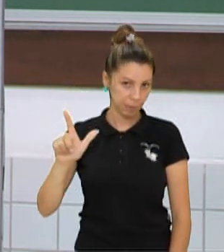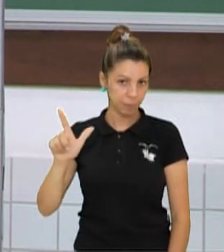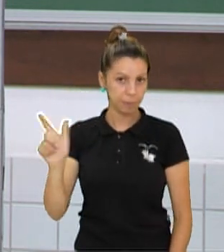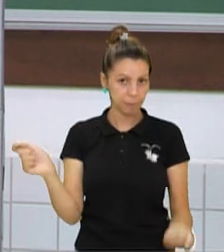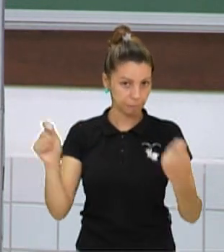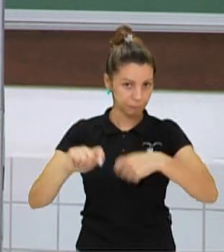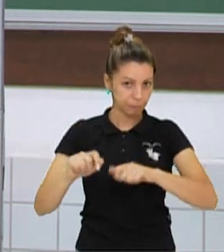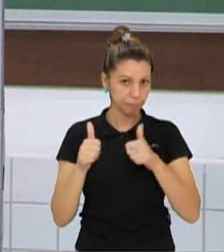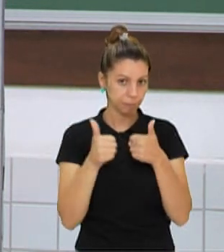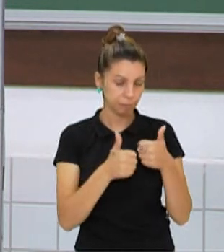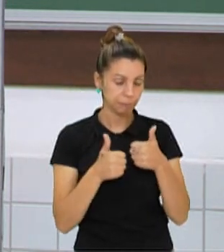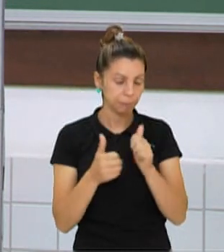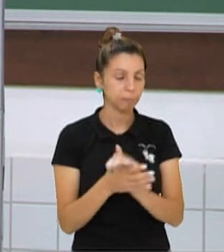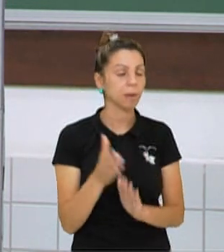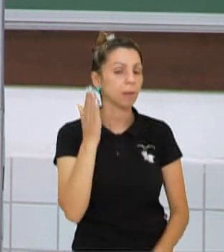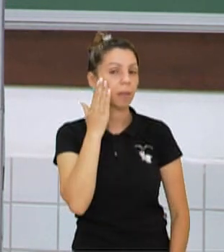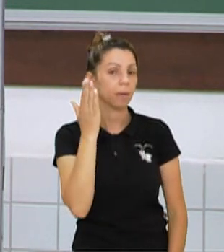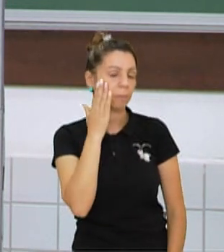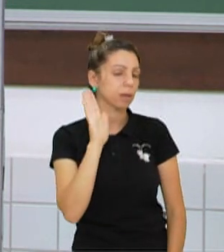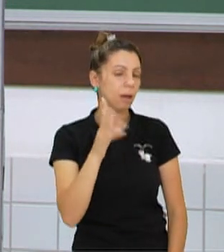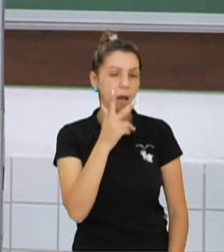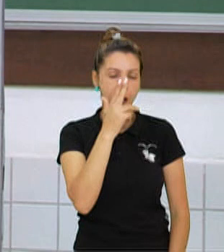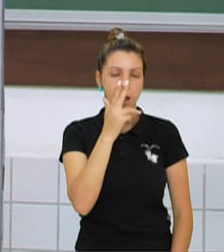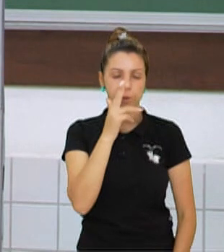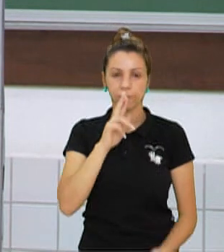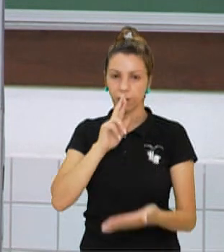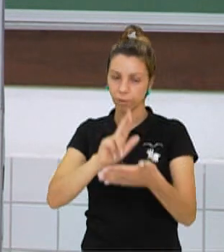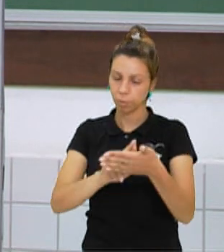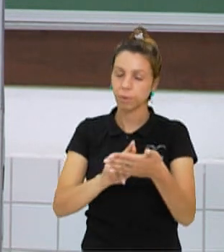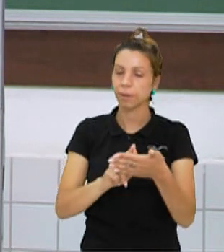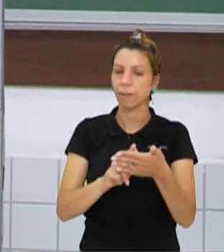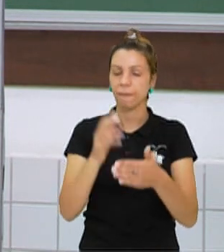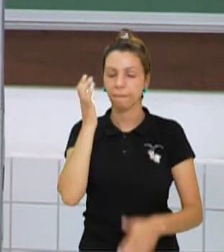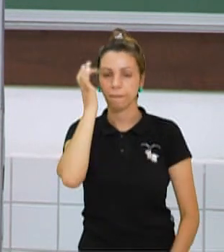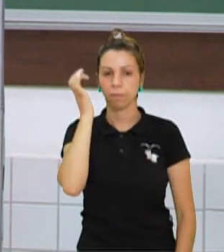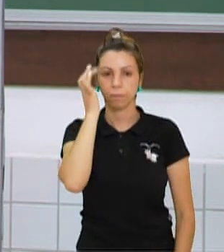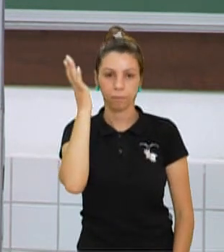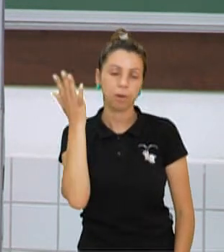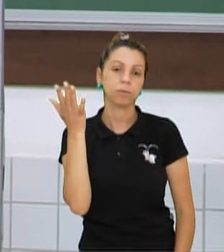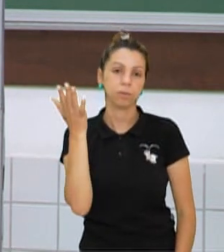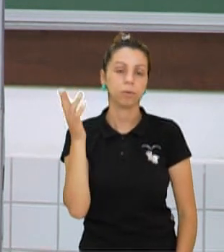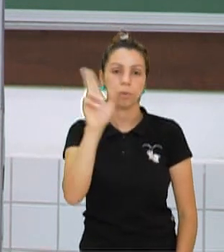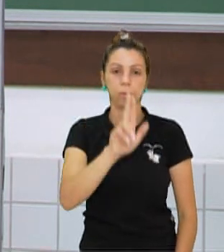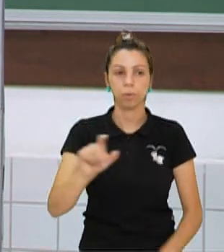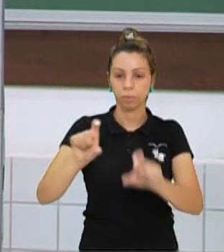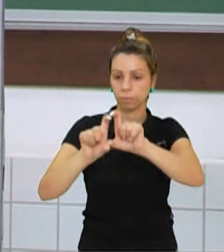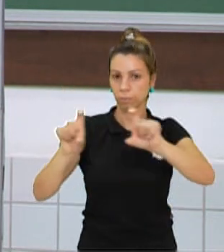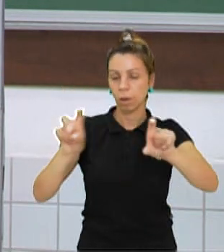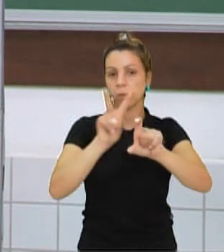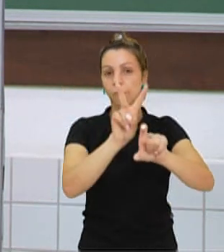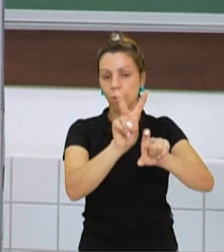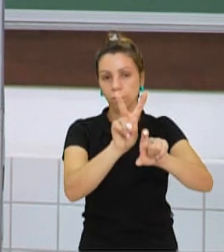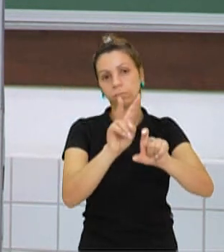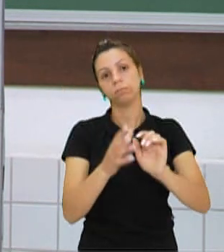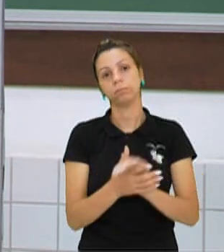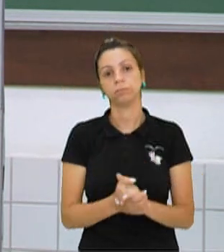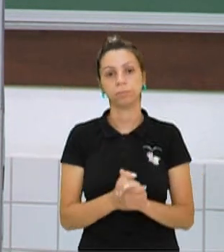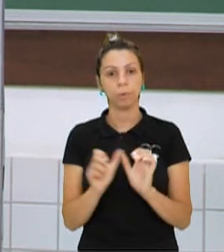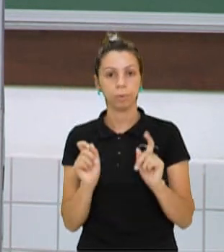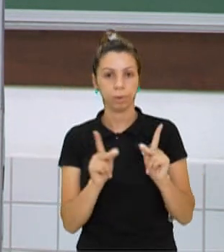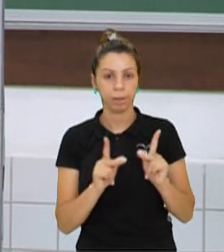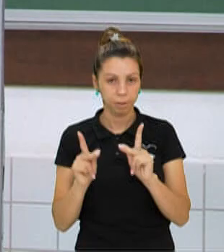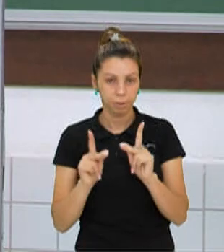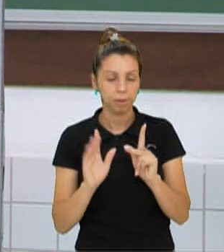capacidade, ok? Sabendo disso, eu acho que você vai conseguir resolver tranquilamente esse problema usando a formulazinha do volume que a gente viu agora há pouco,